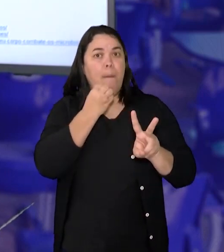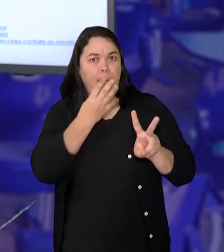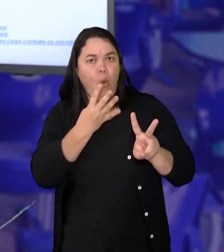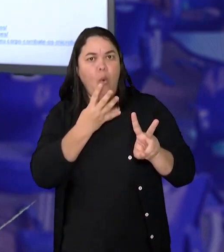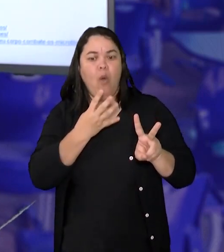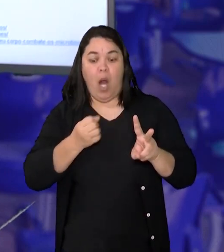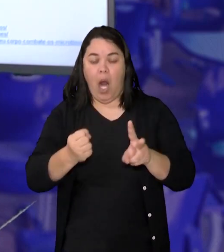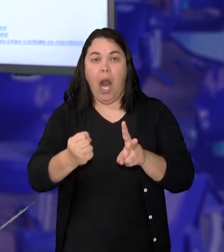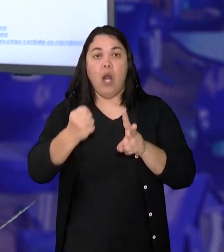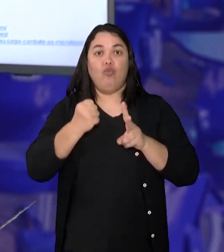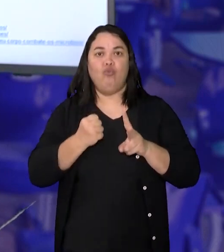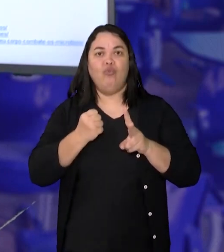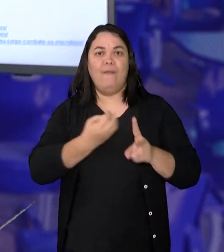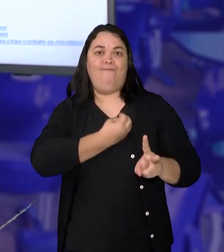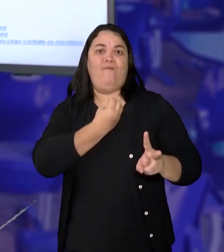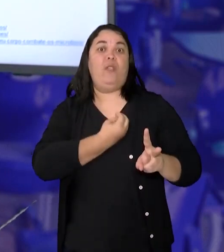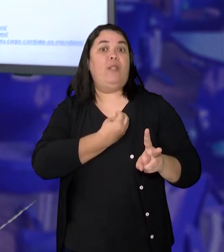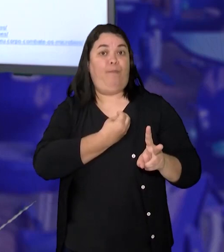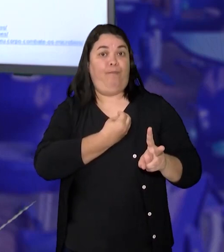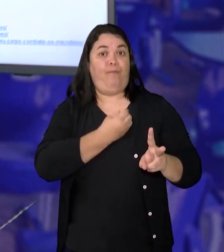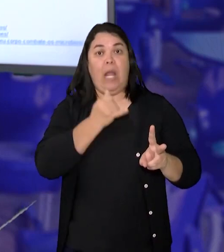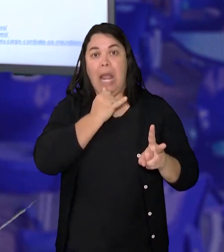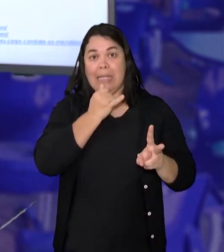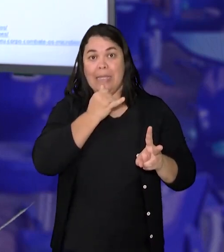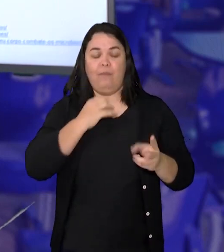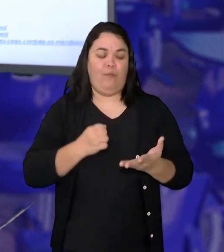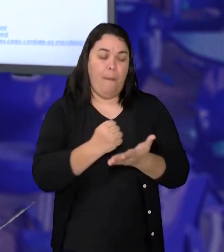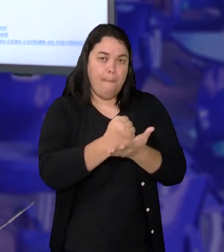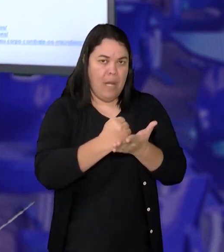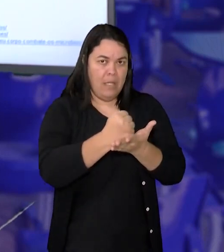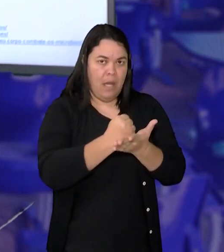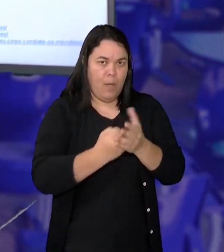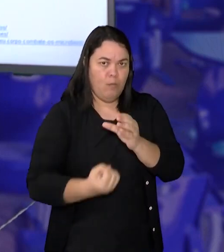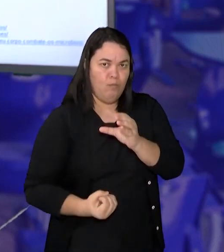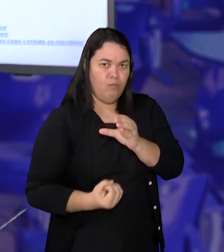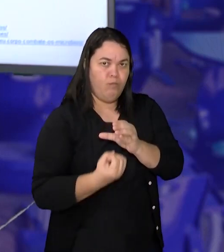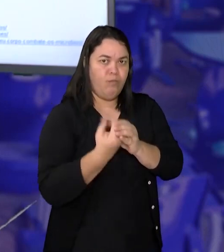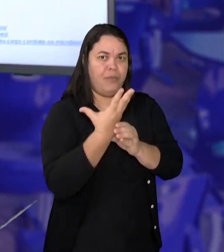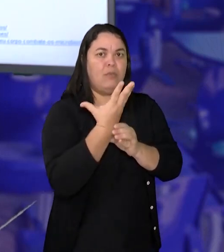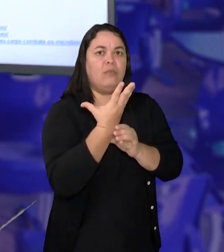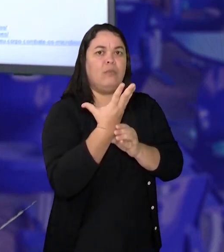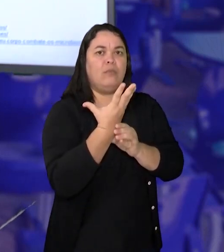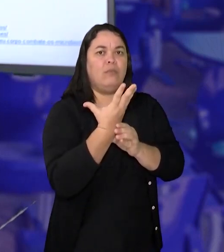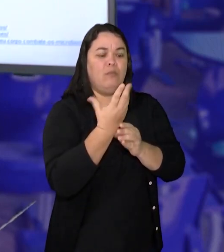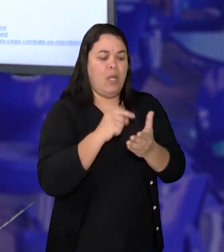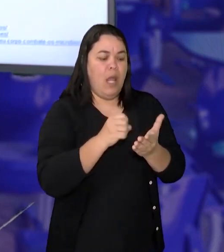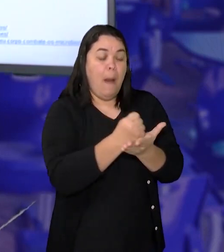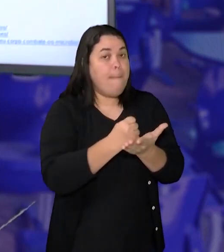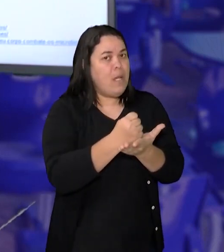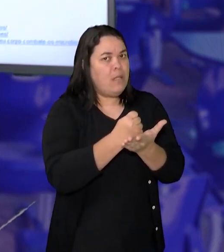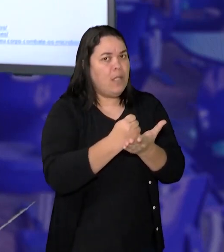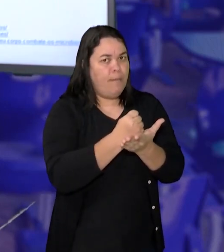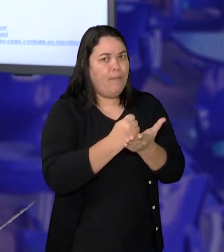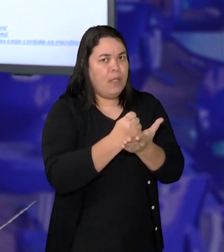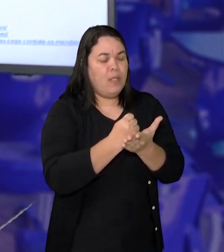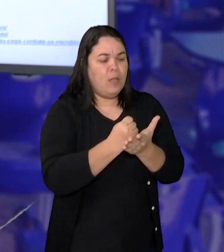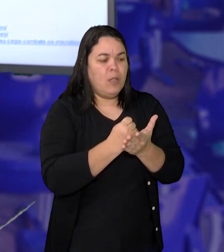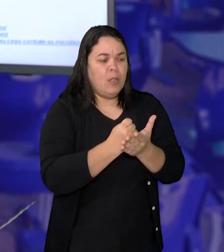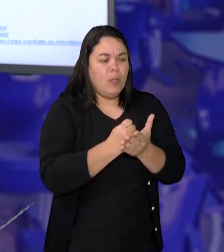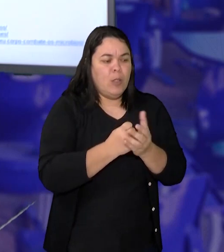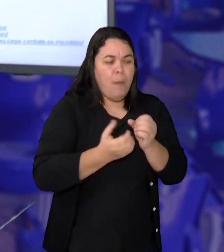sobreviver. É o que acontece, por exemplo, quando a gente vai criar um medicamento. Esse medicamento, às vezes, pode ser